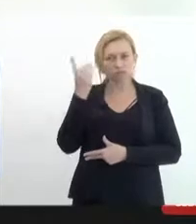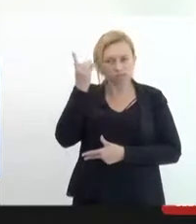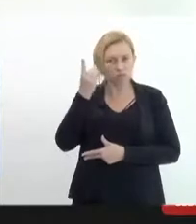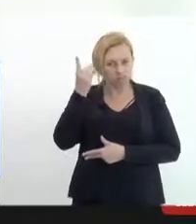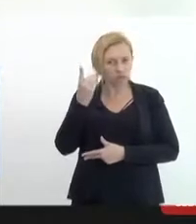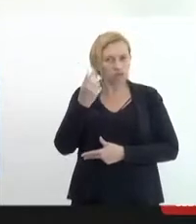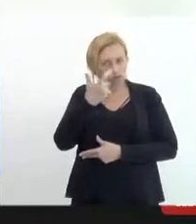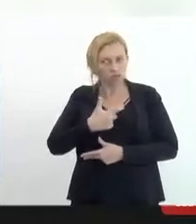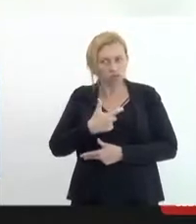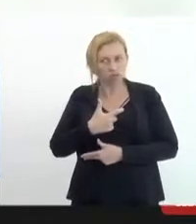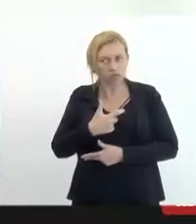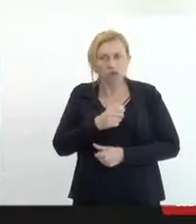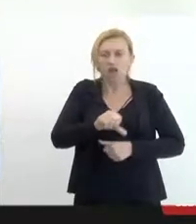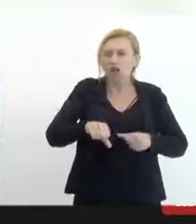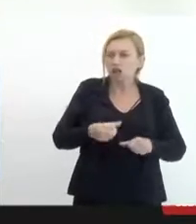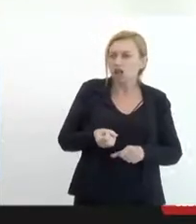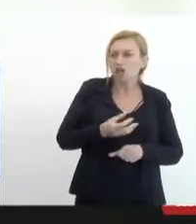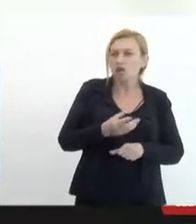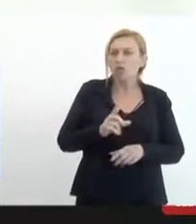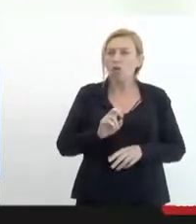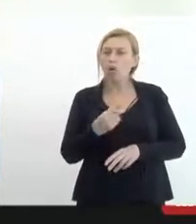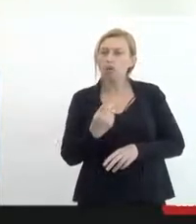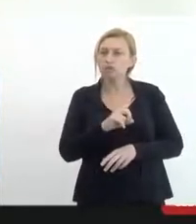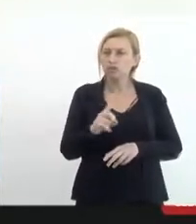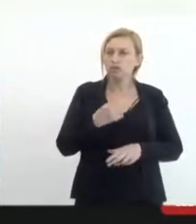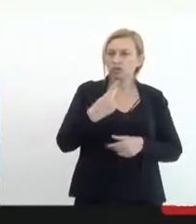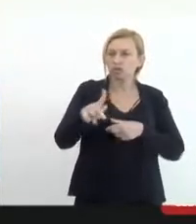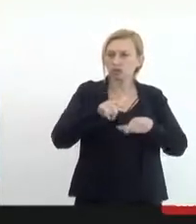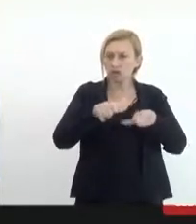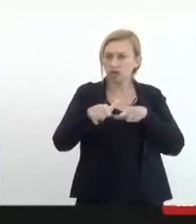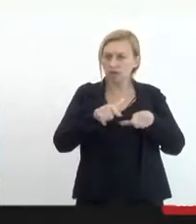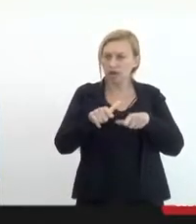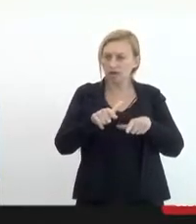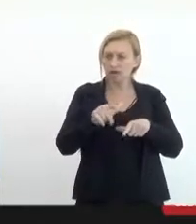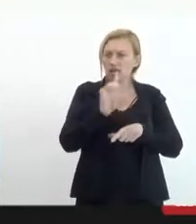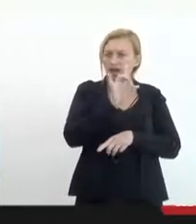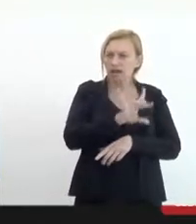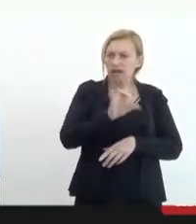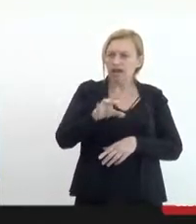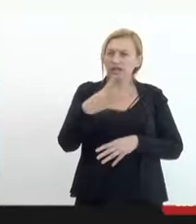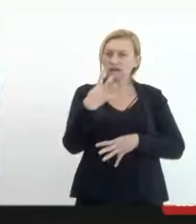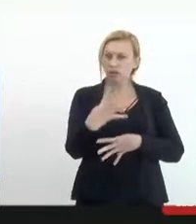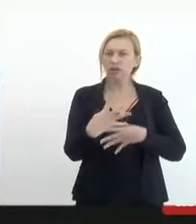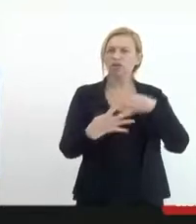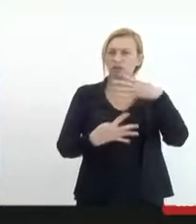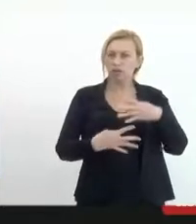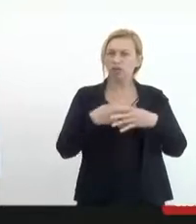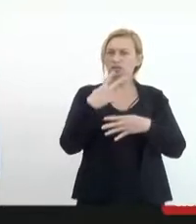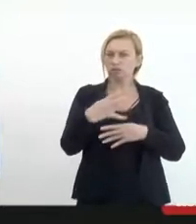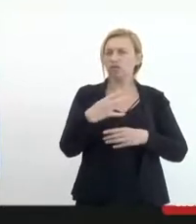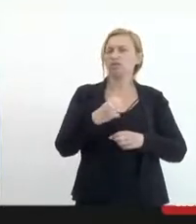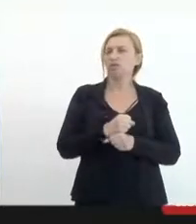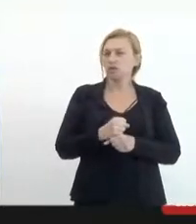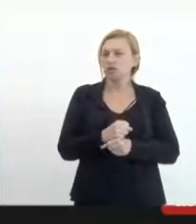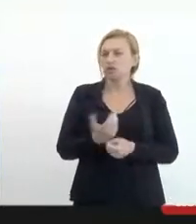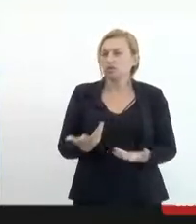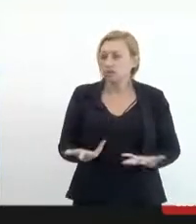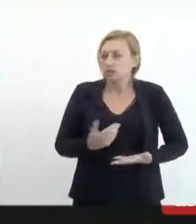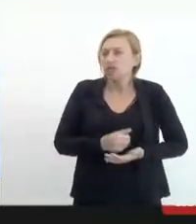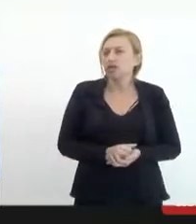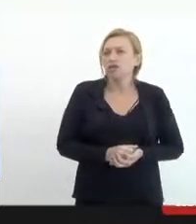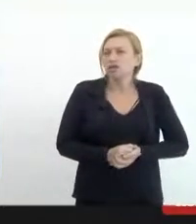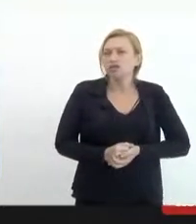que renovam ou não os seus mandatos a cada 4 anos. Então, presentes